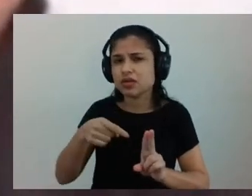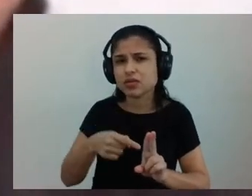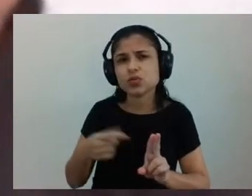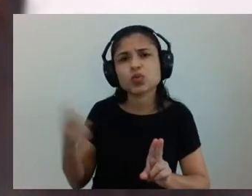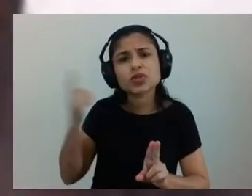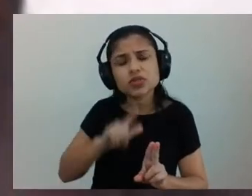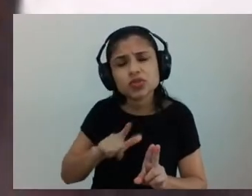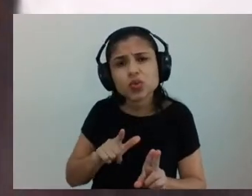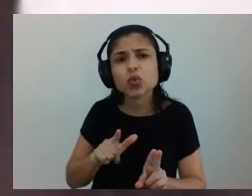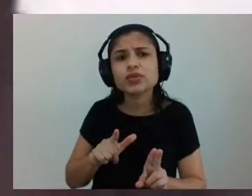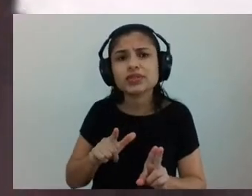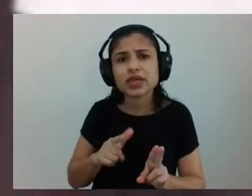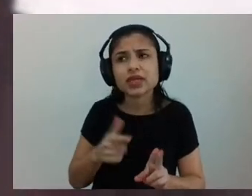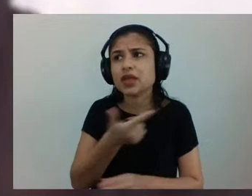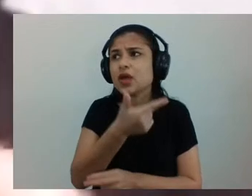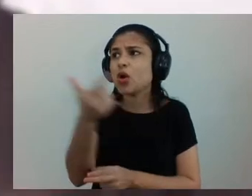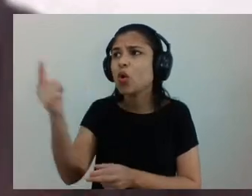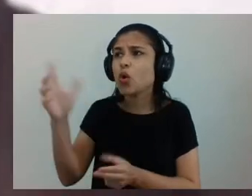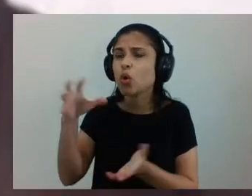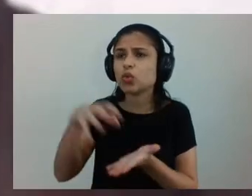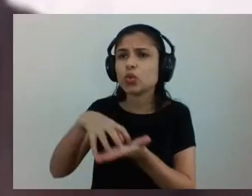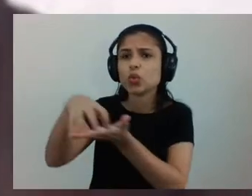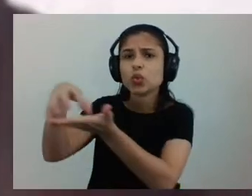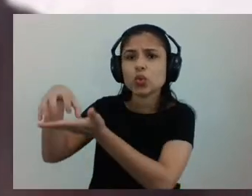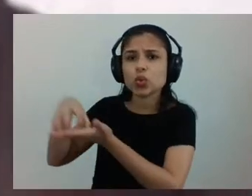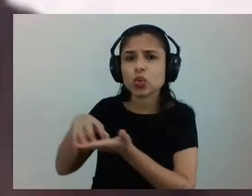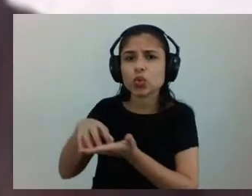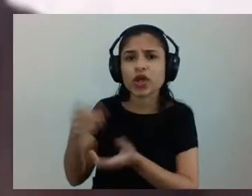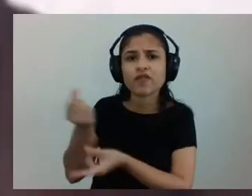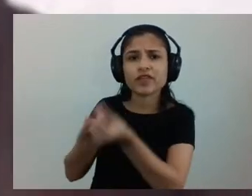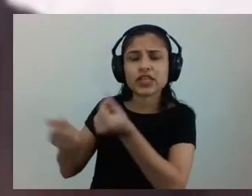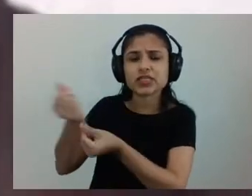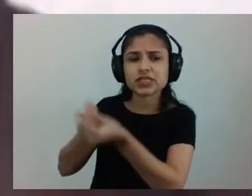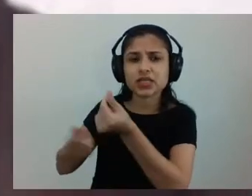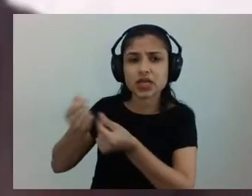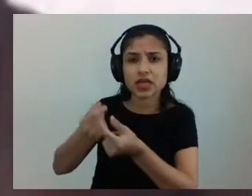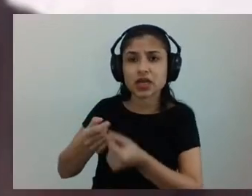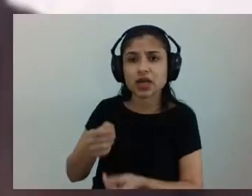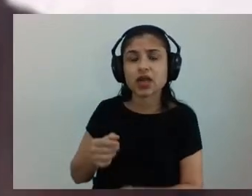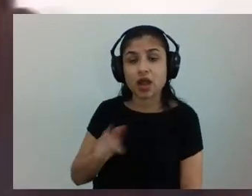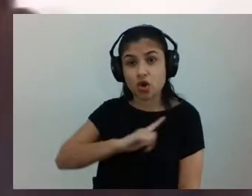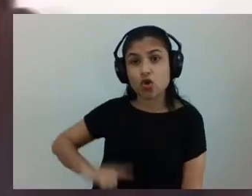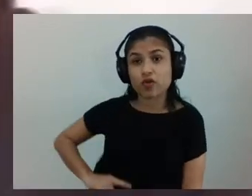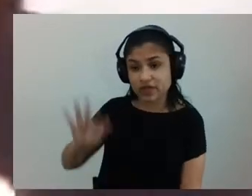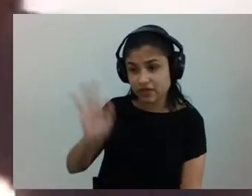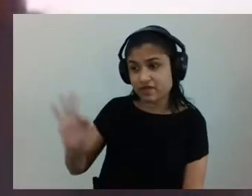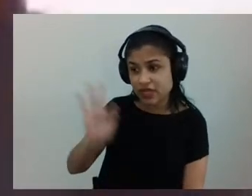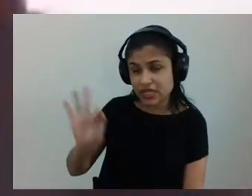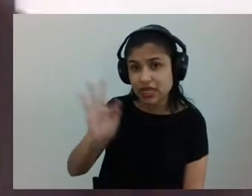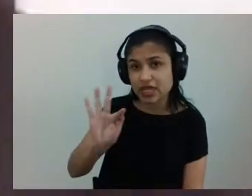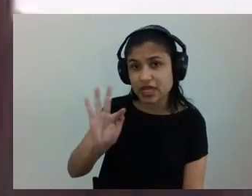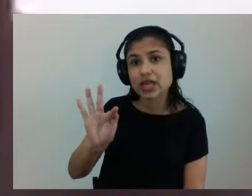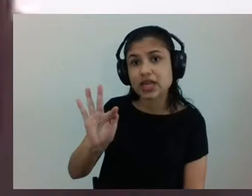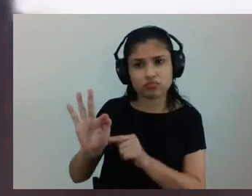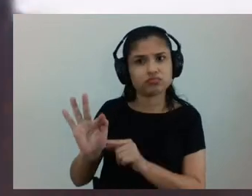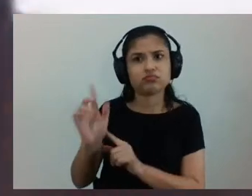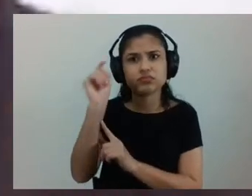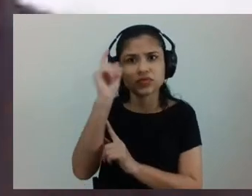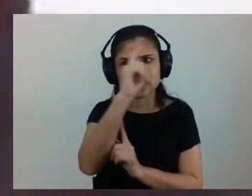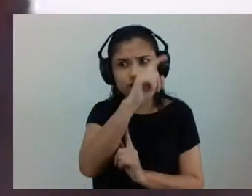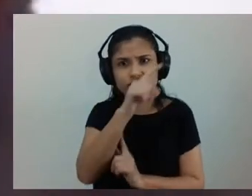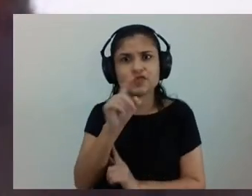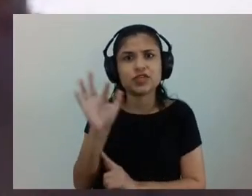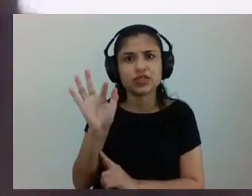abordar outras instâncias financeiras, além do governo federal, que certamente vai ser muito difícil para ele aumentar